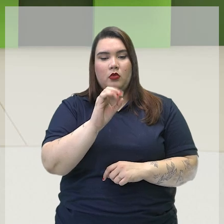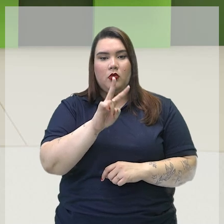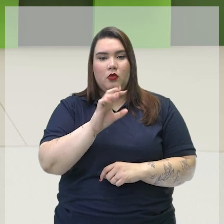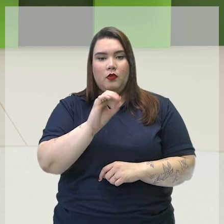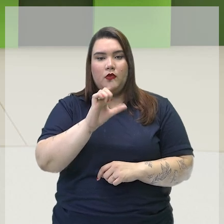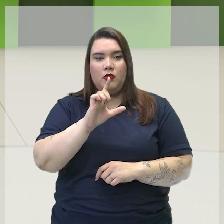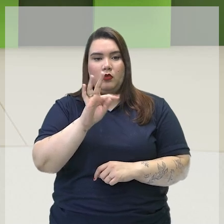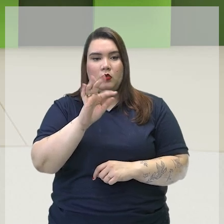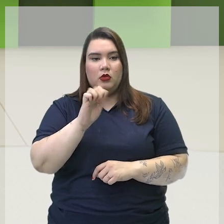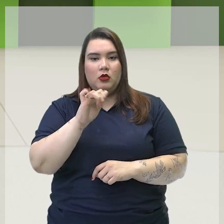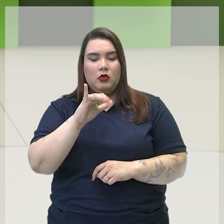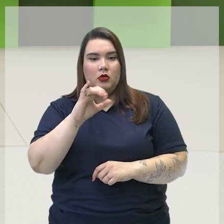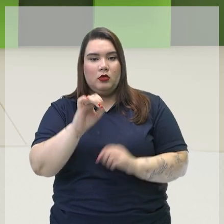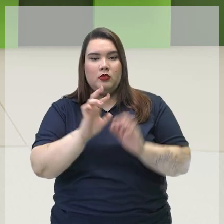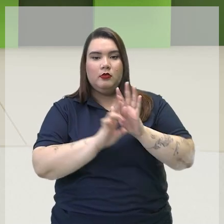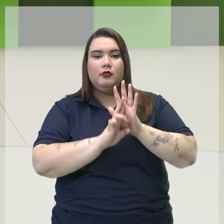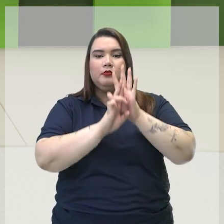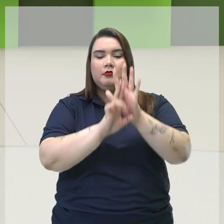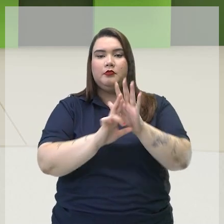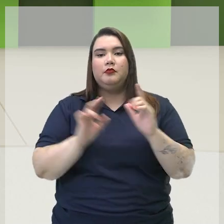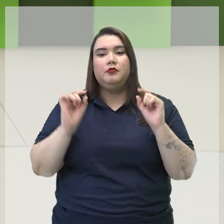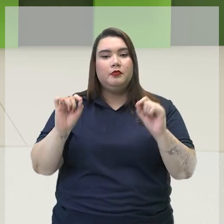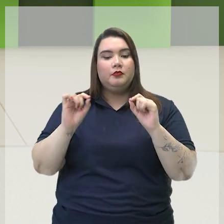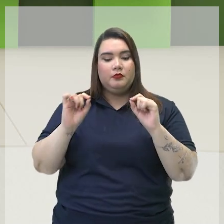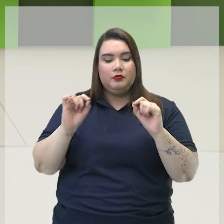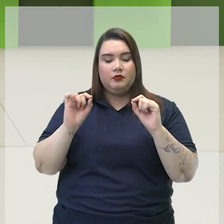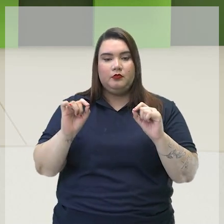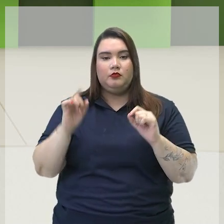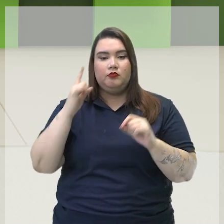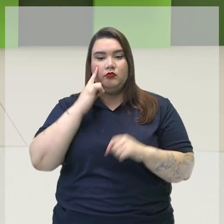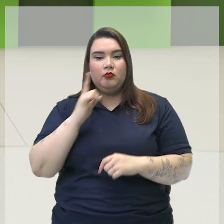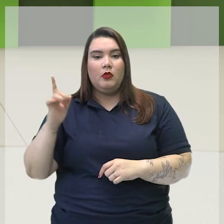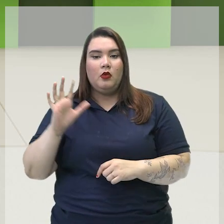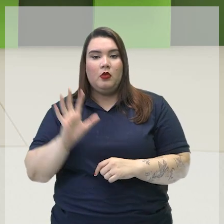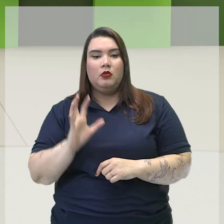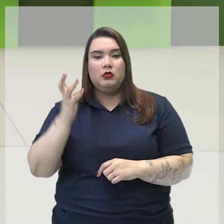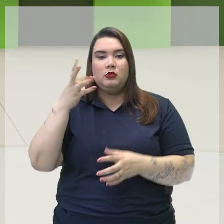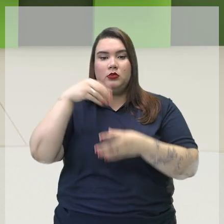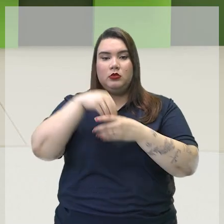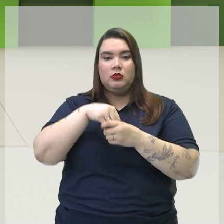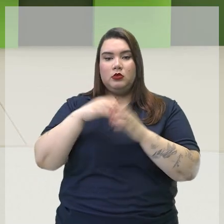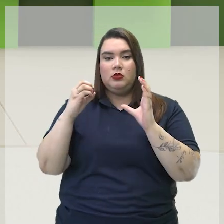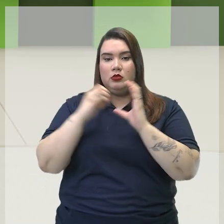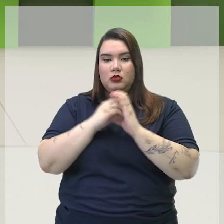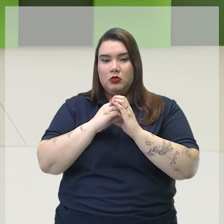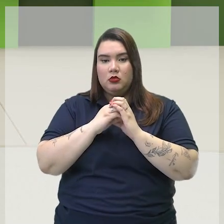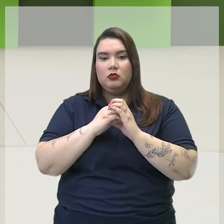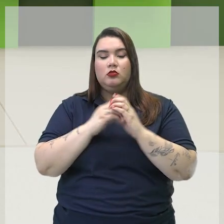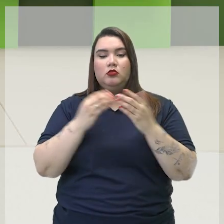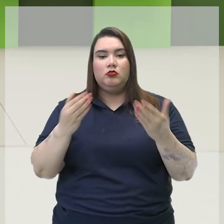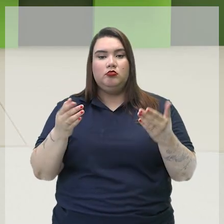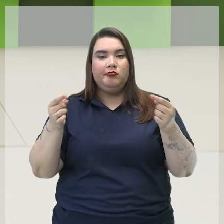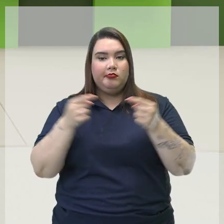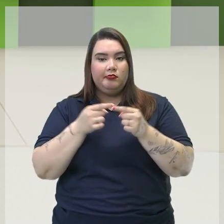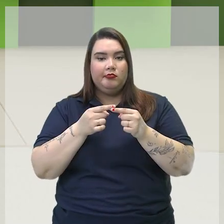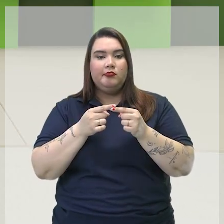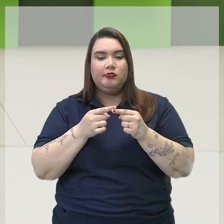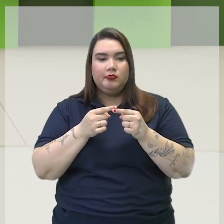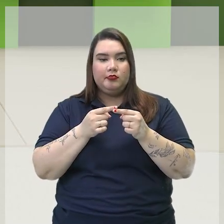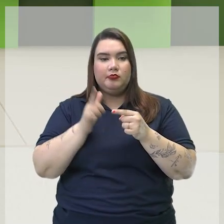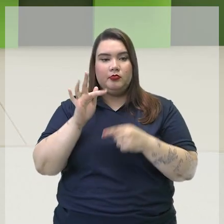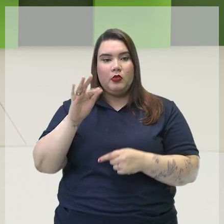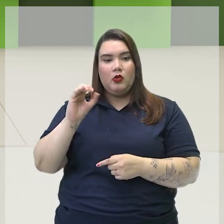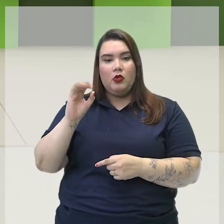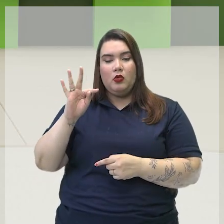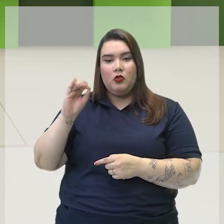fotovoltaico. Que representa o efeito fotovoltaico? Ele ocorre dentro das células